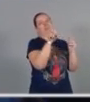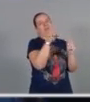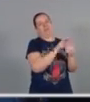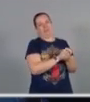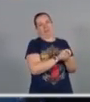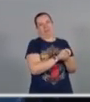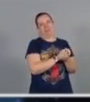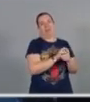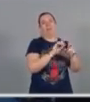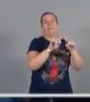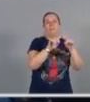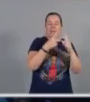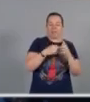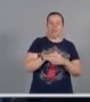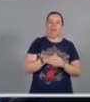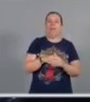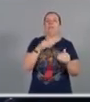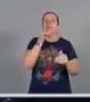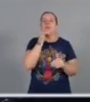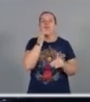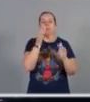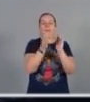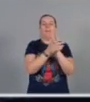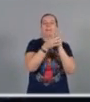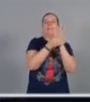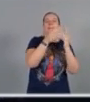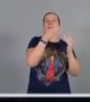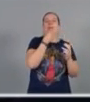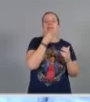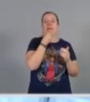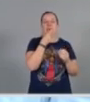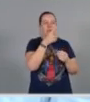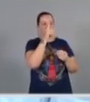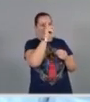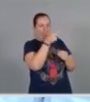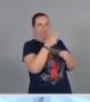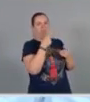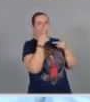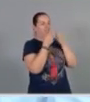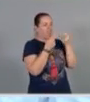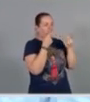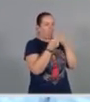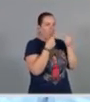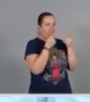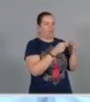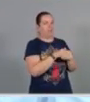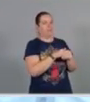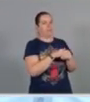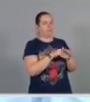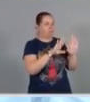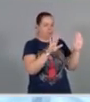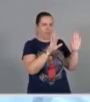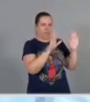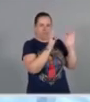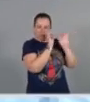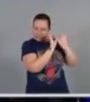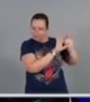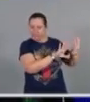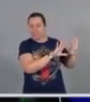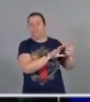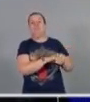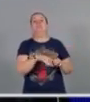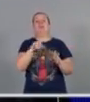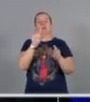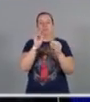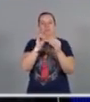o teu marido a primeira briga que joga na cara tua mãe irada também e faça uma lista eu vou dar um